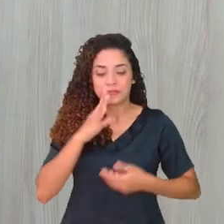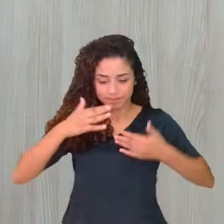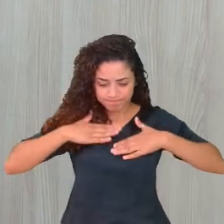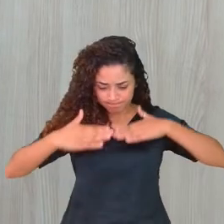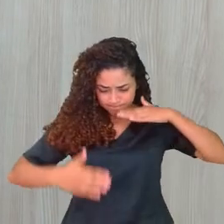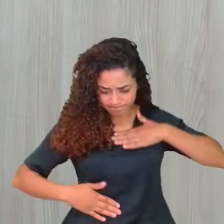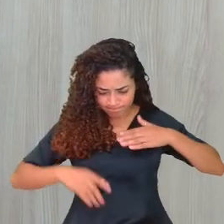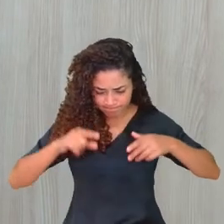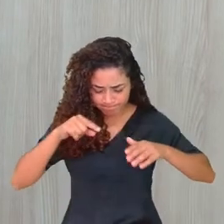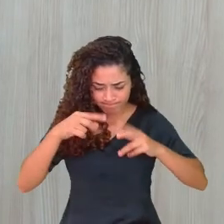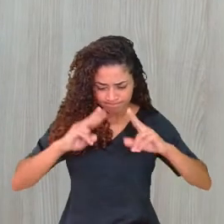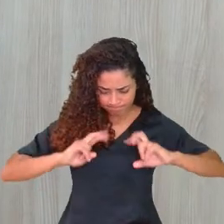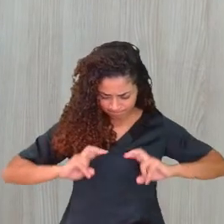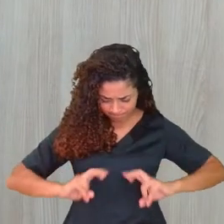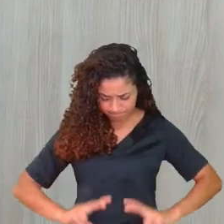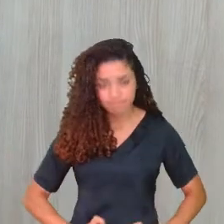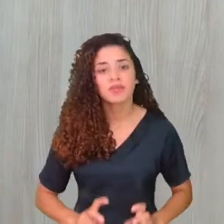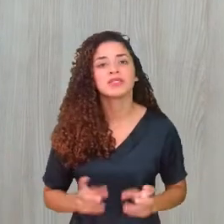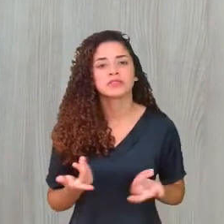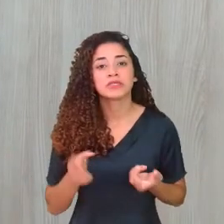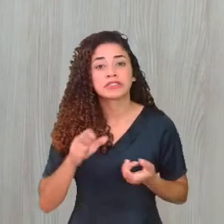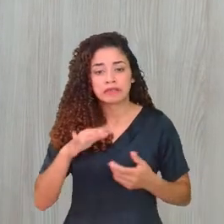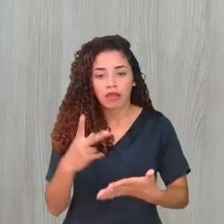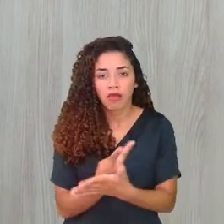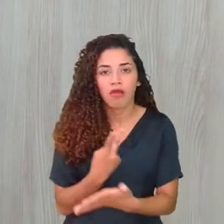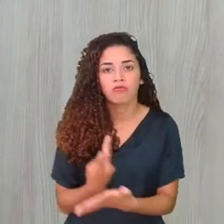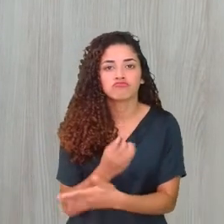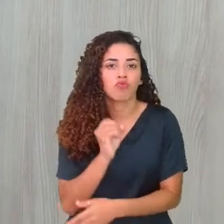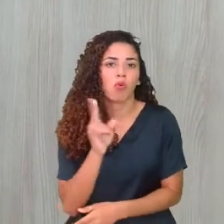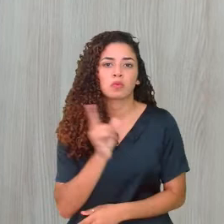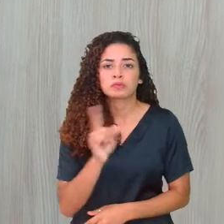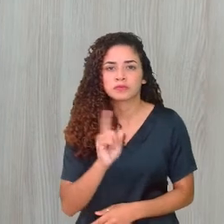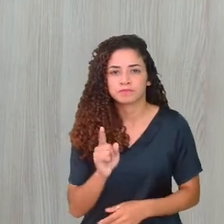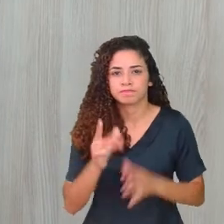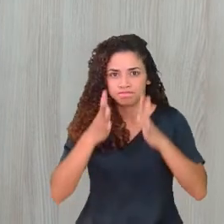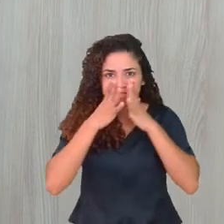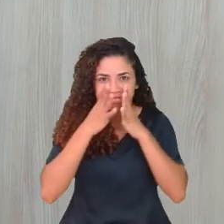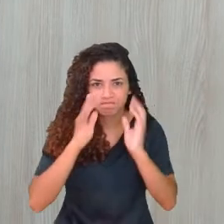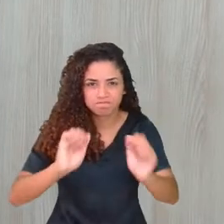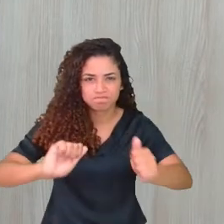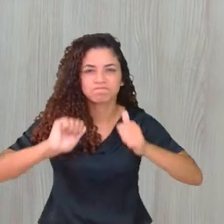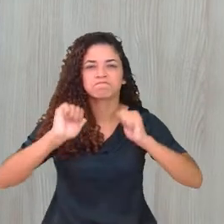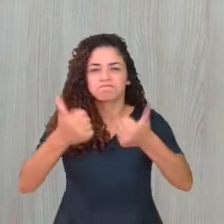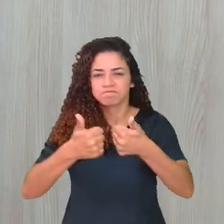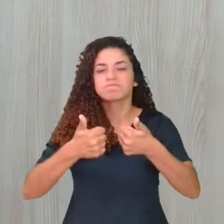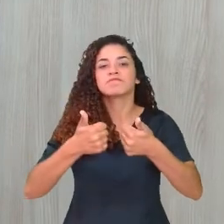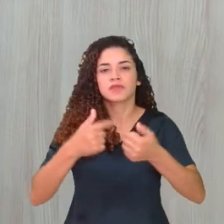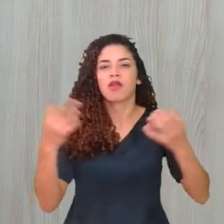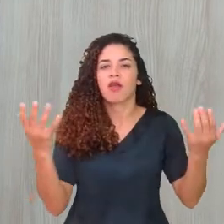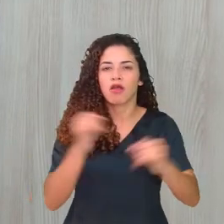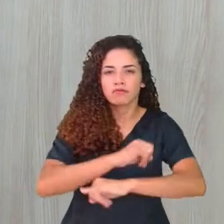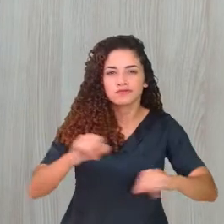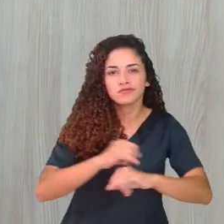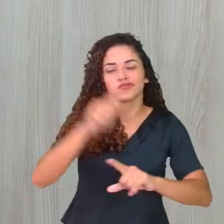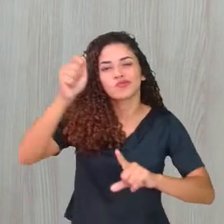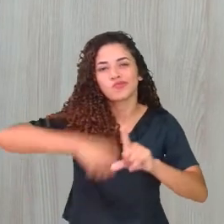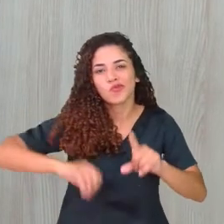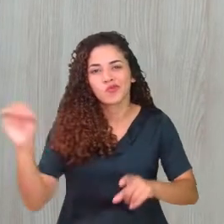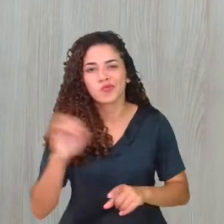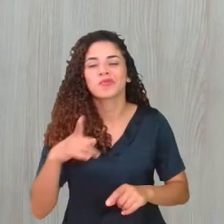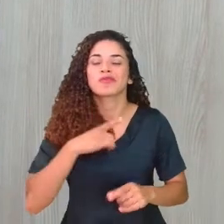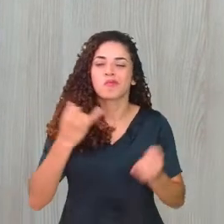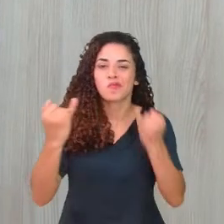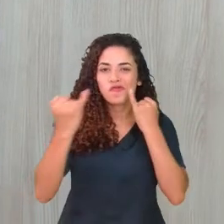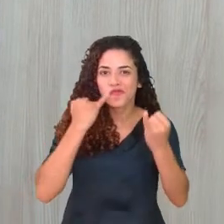gente poder perceber alguma coisa que esteja errada. Então, fiquem atentos aí, pessoal, nessa campanha aí do mês de outubro, que tem muita